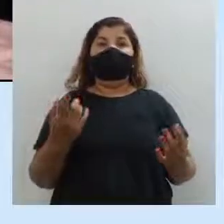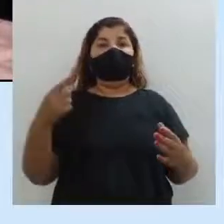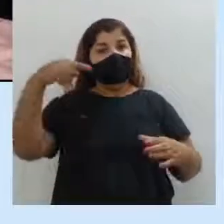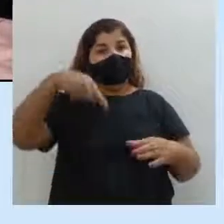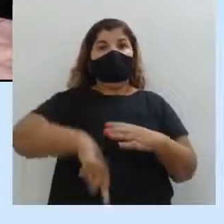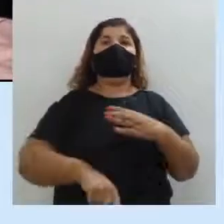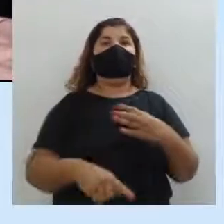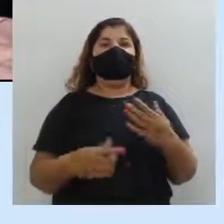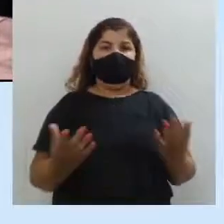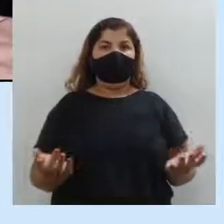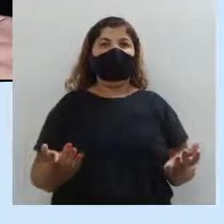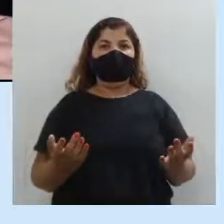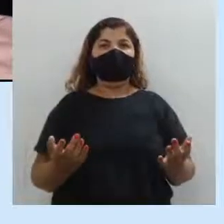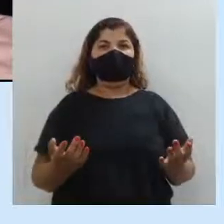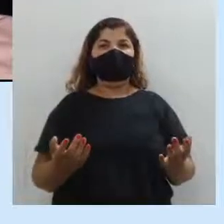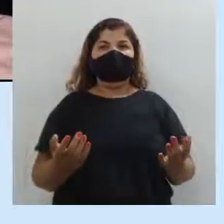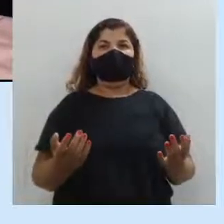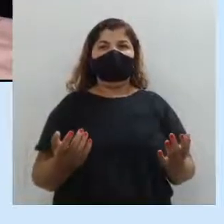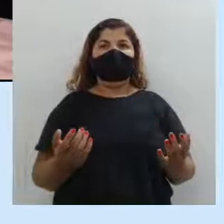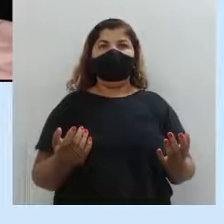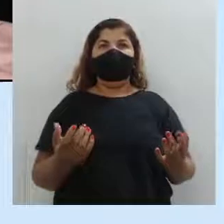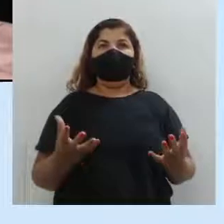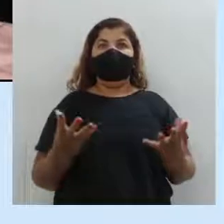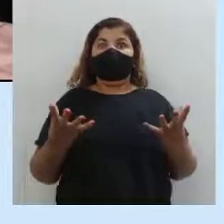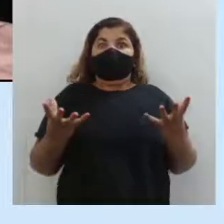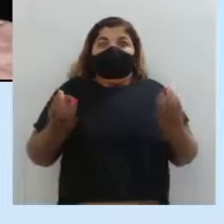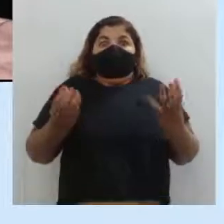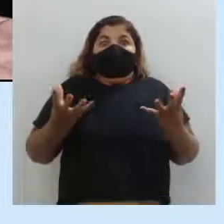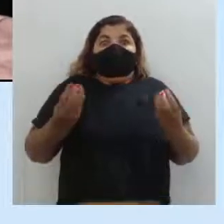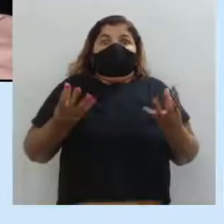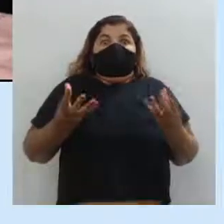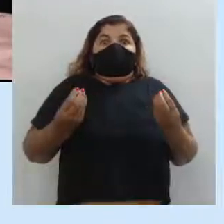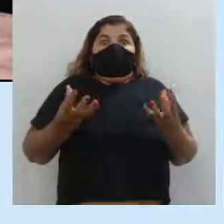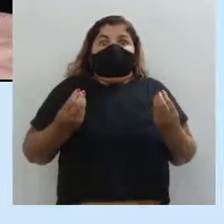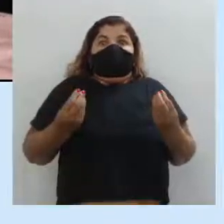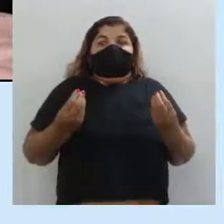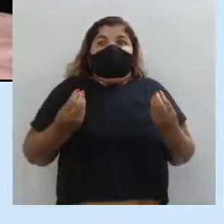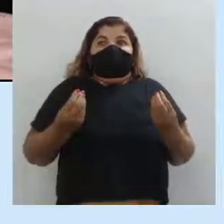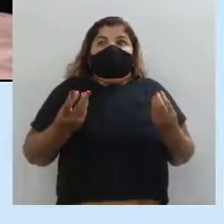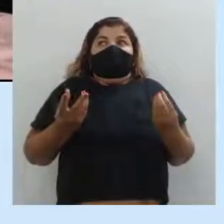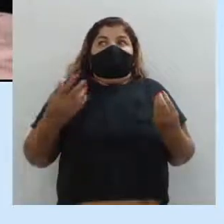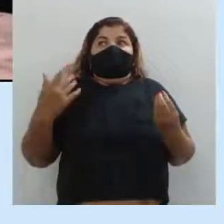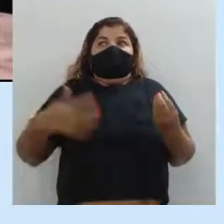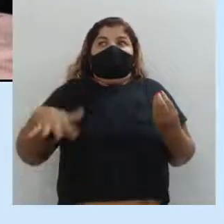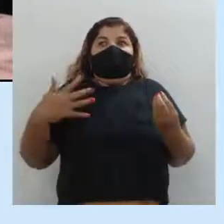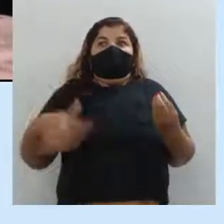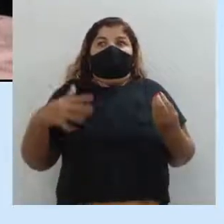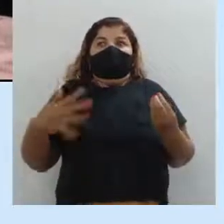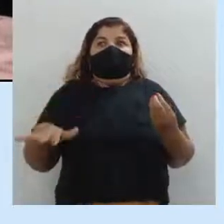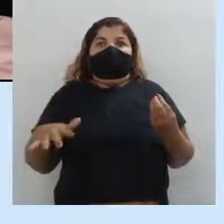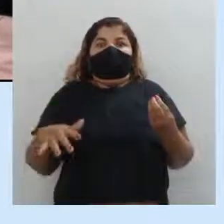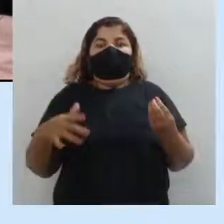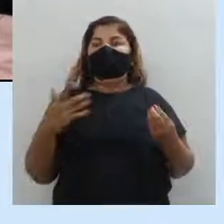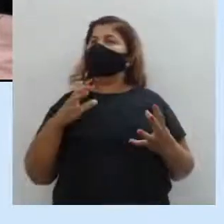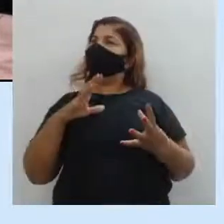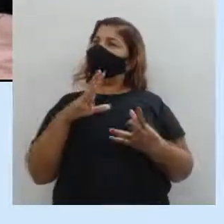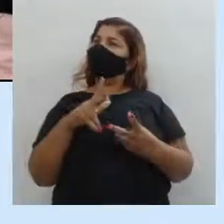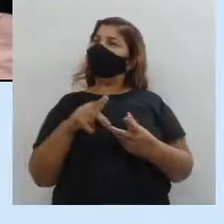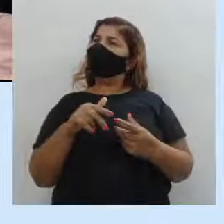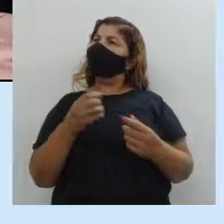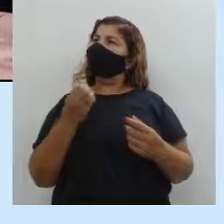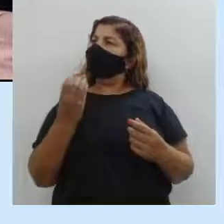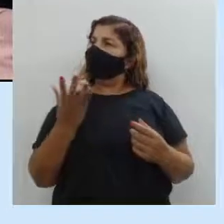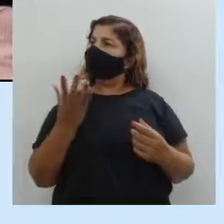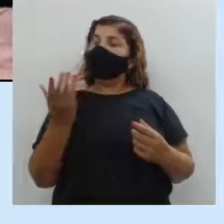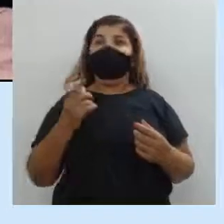intensidade. Tá? Muito, ou seja, o mundo não é apenas bom.